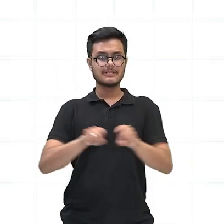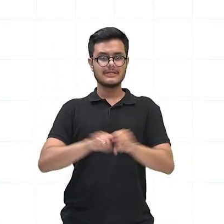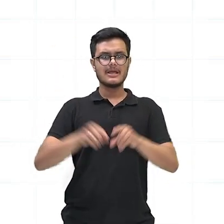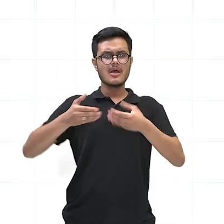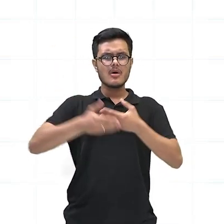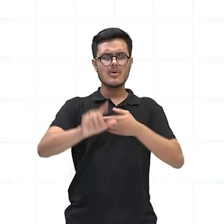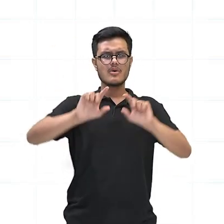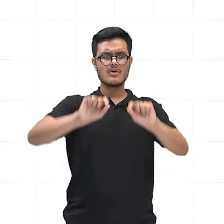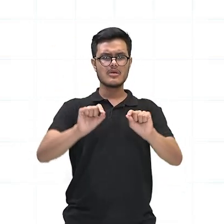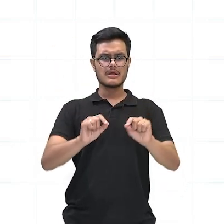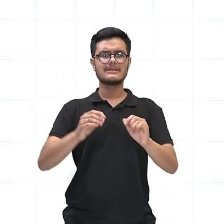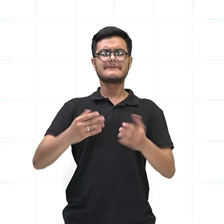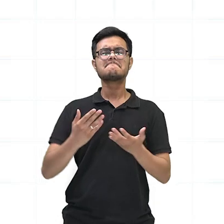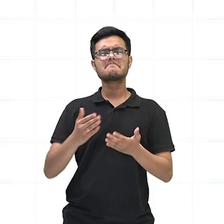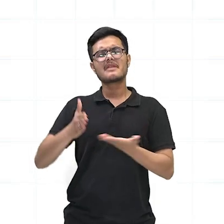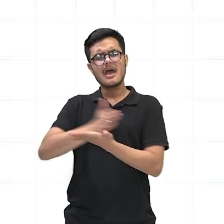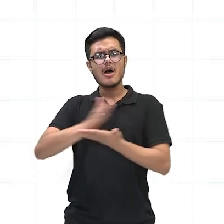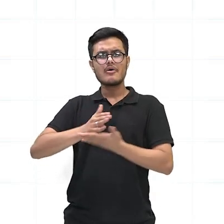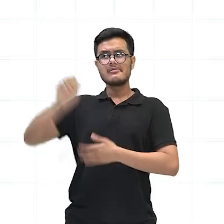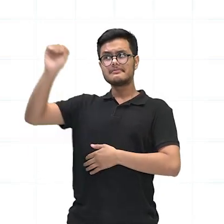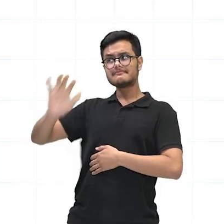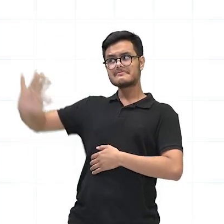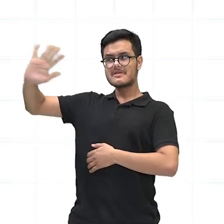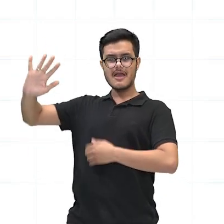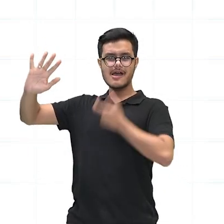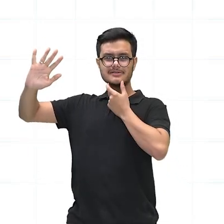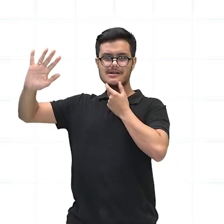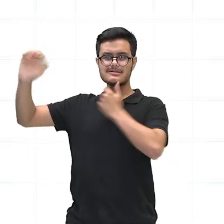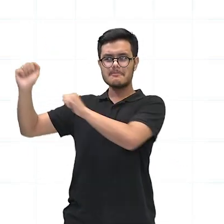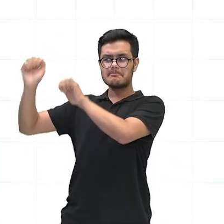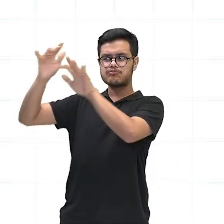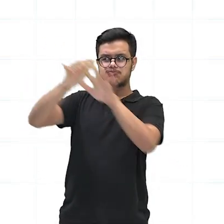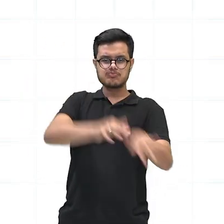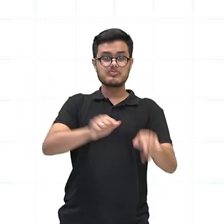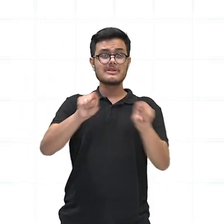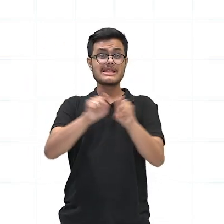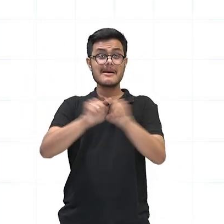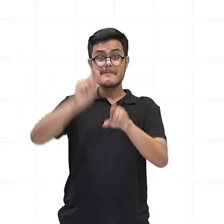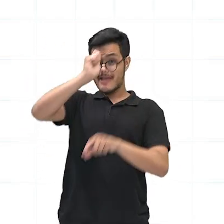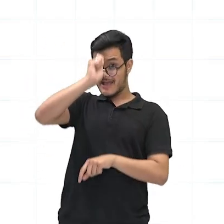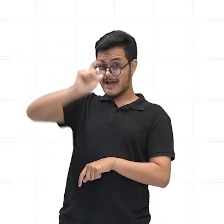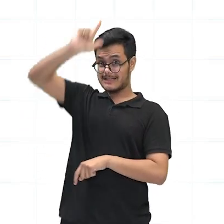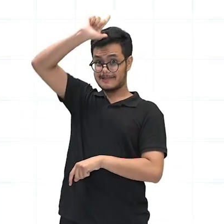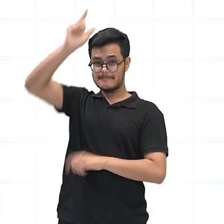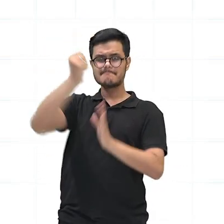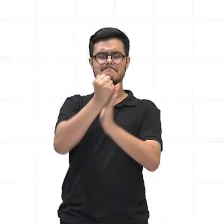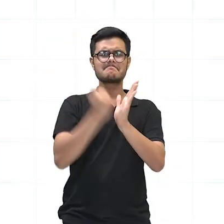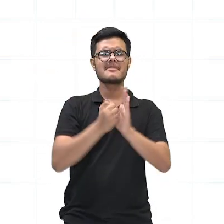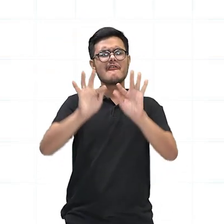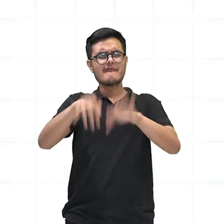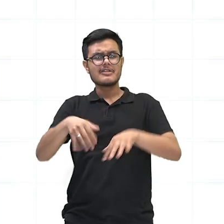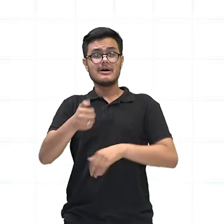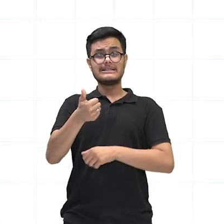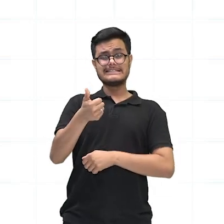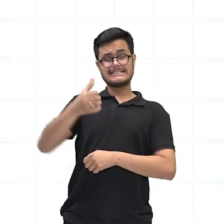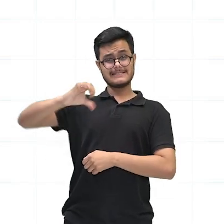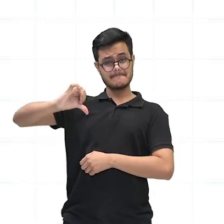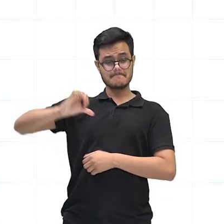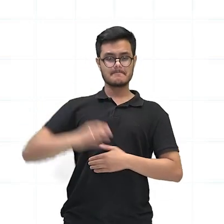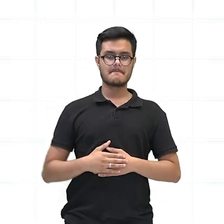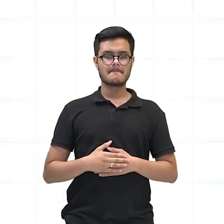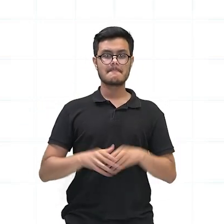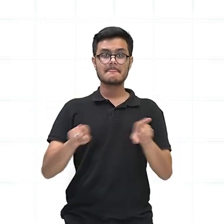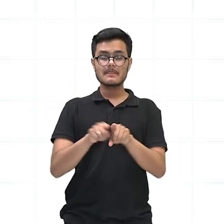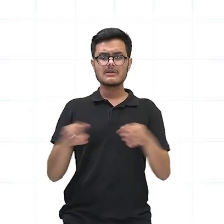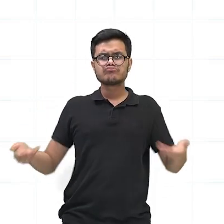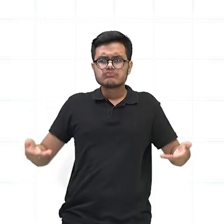implantado por imigrantes ingleses e alemães no final do século XIX. Até hoje, ele ainda não